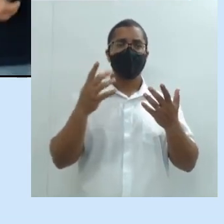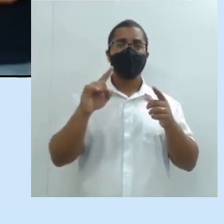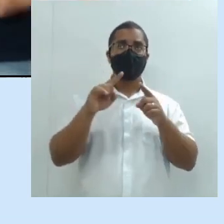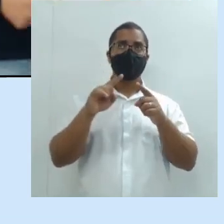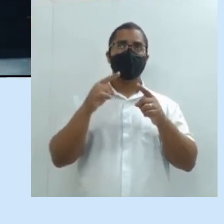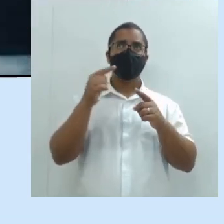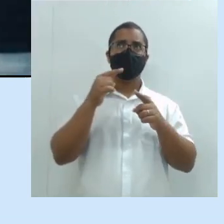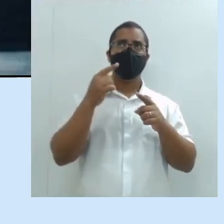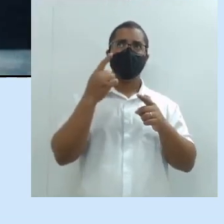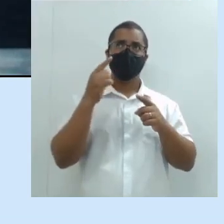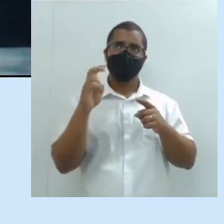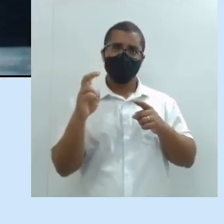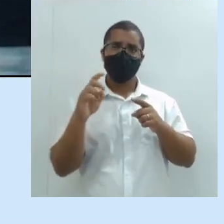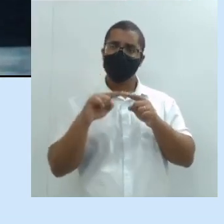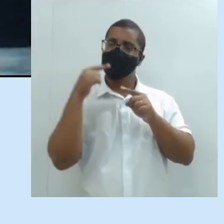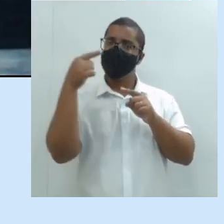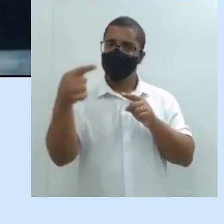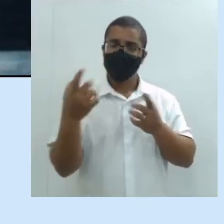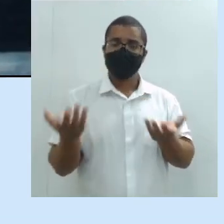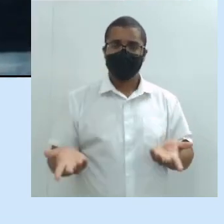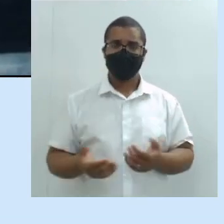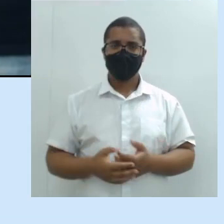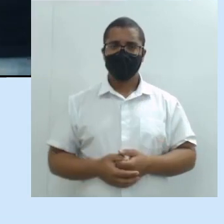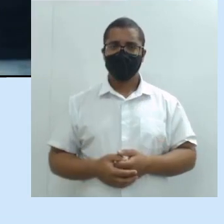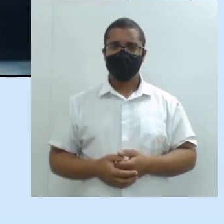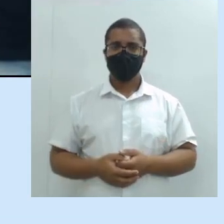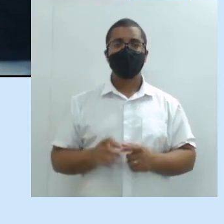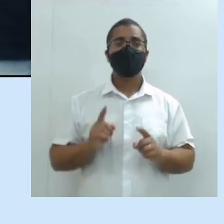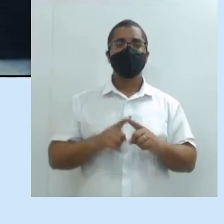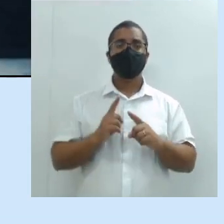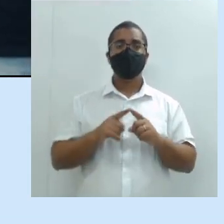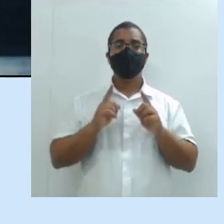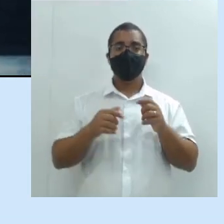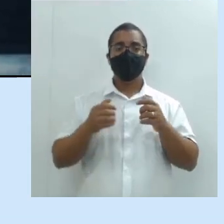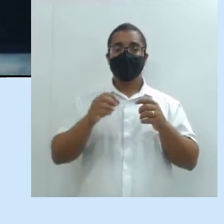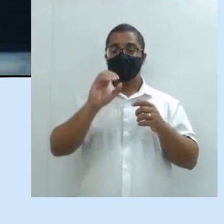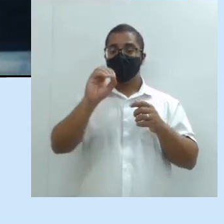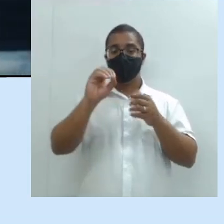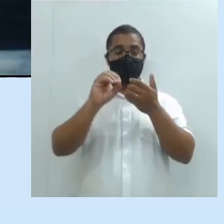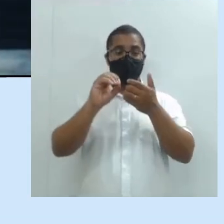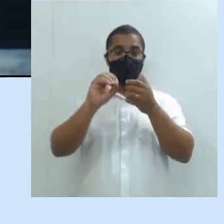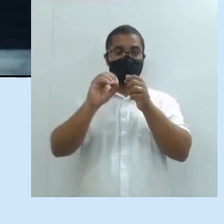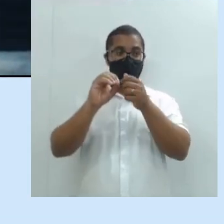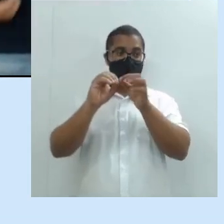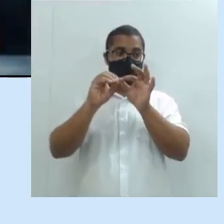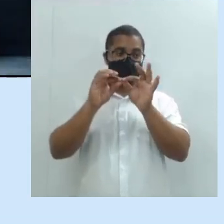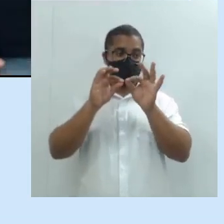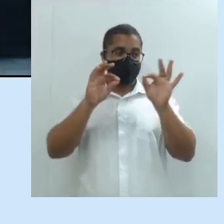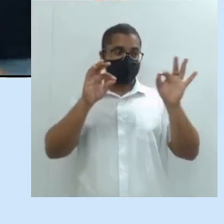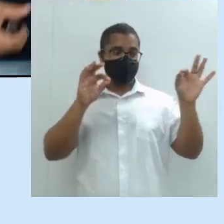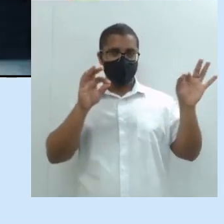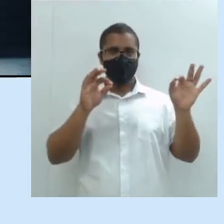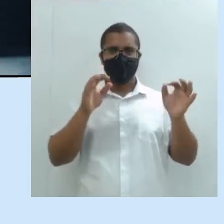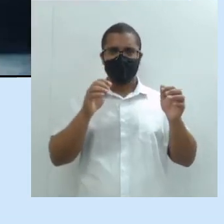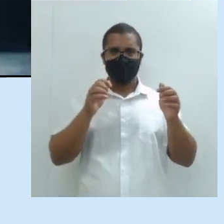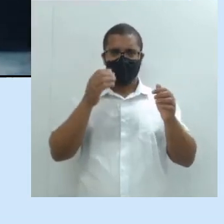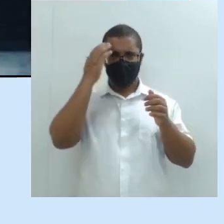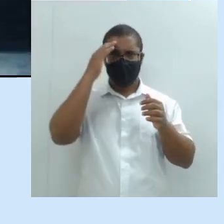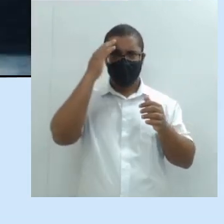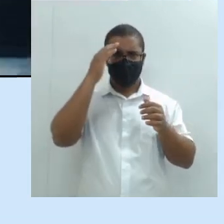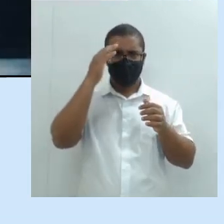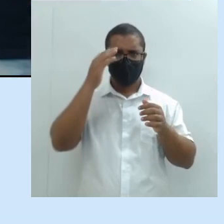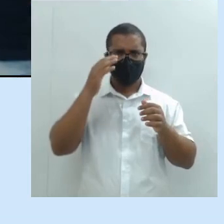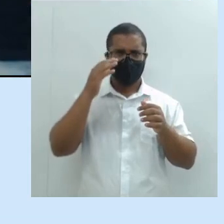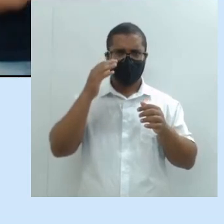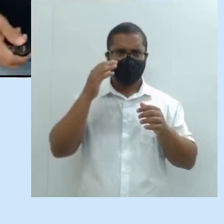14, menos 15. Ok? Porque aí eu estou me afastando do zero, minha referência. Ficou tranquilo?